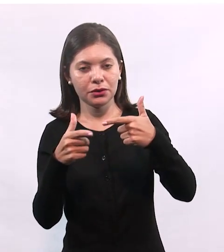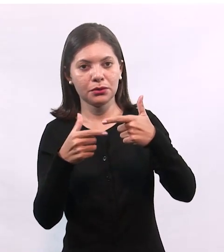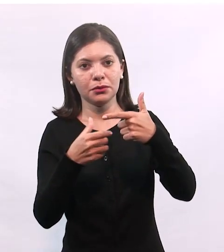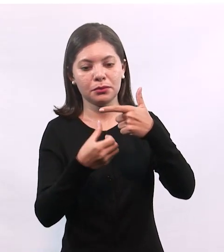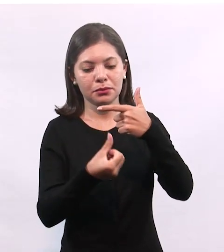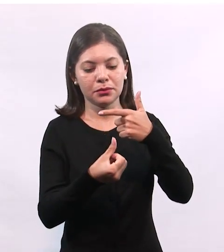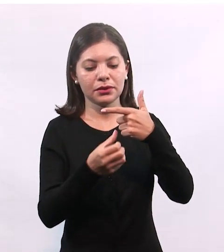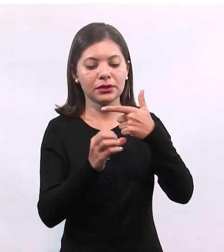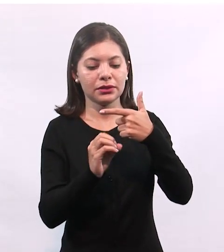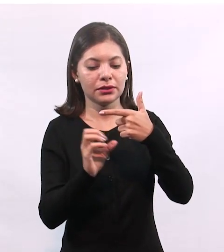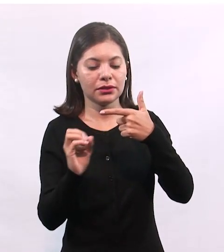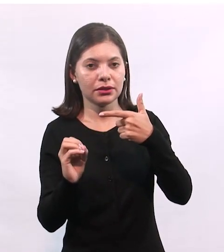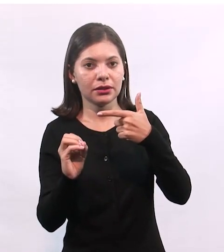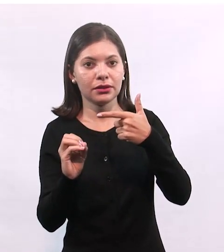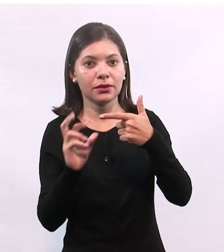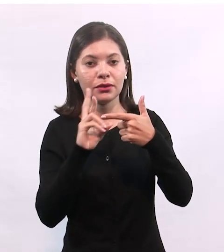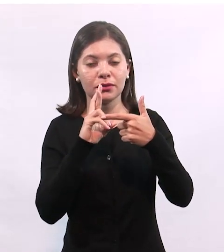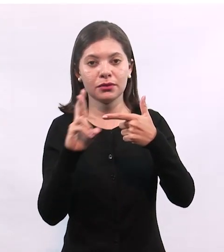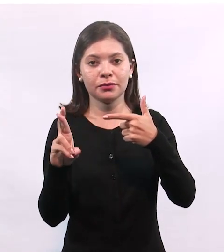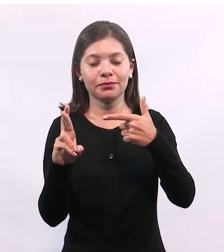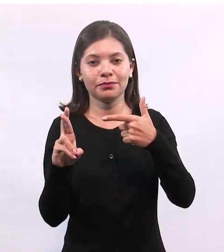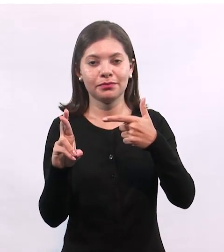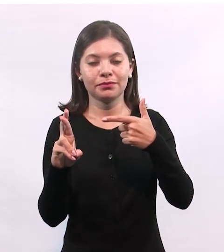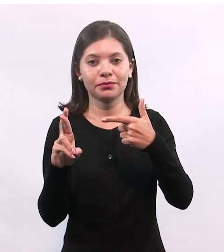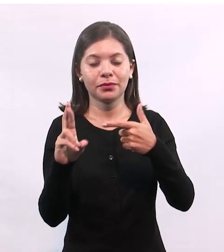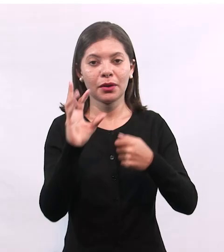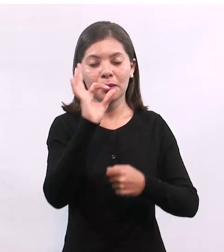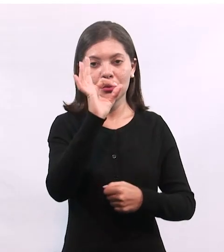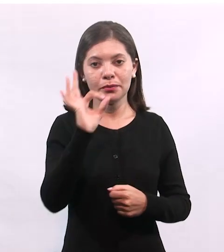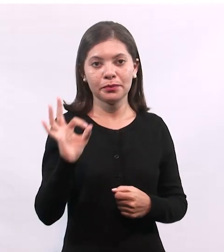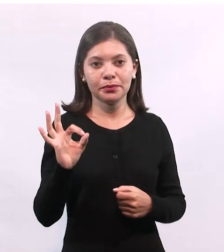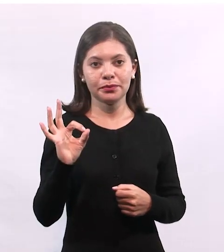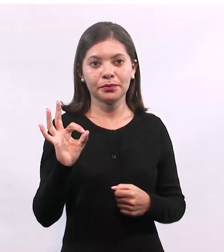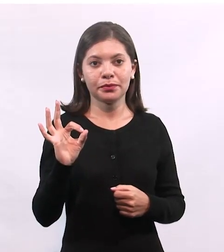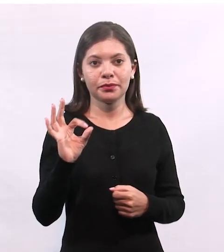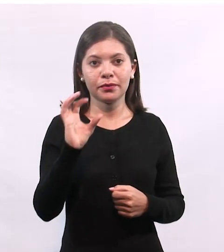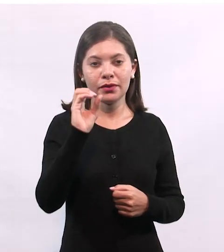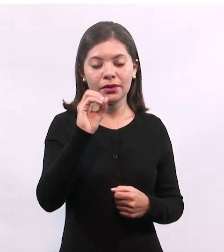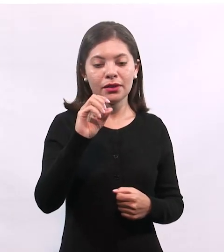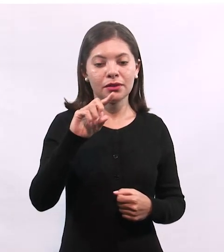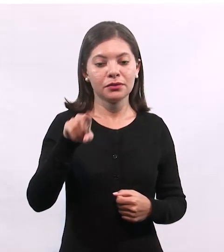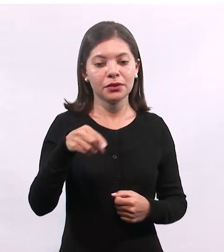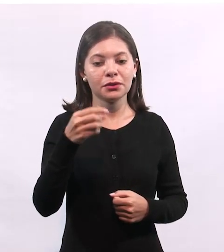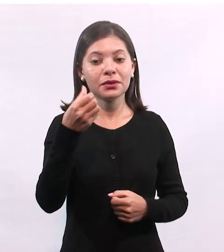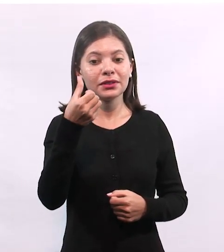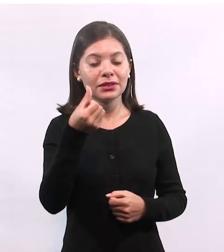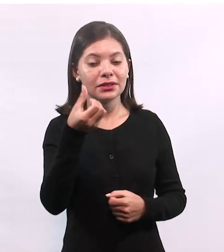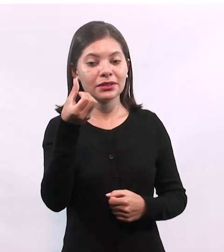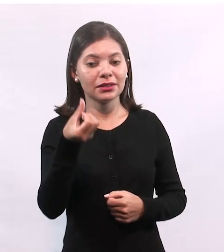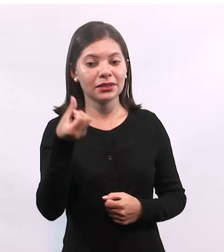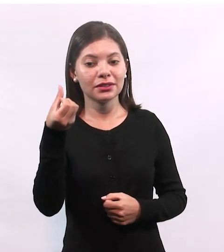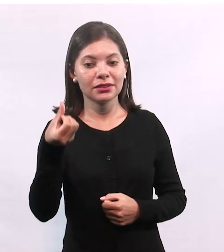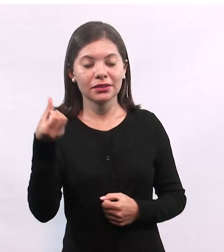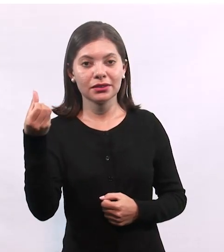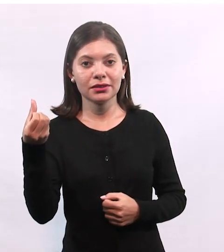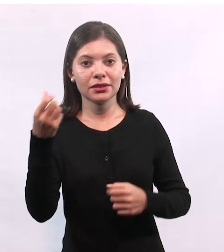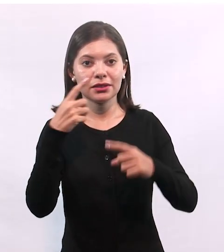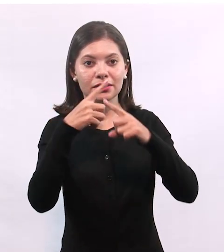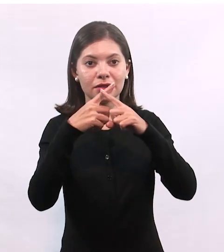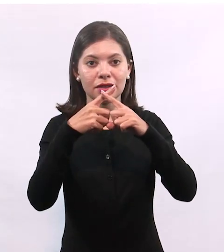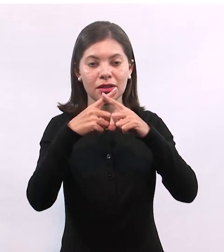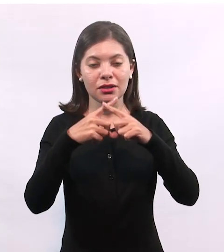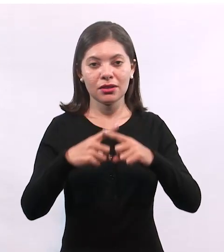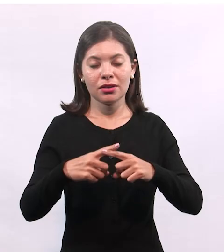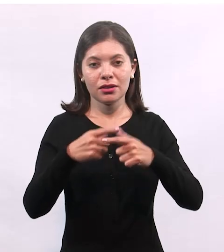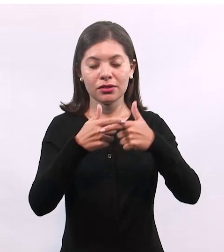eu tenho tantos por cento então 0,16666 multiplicado por